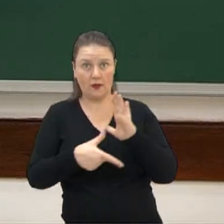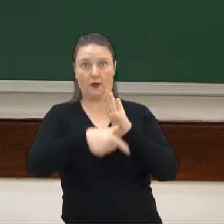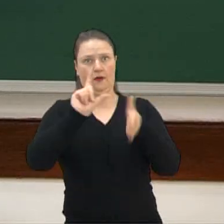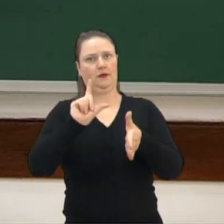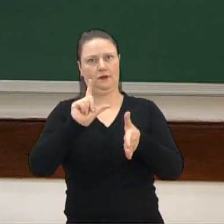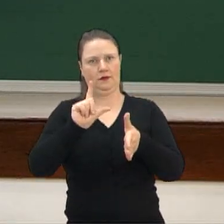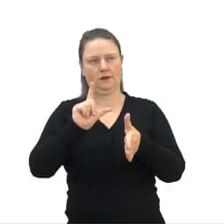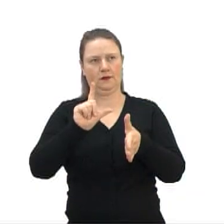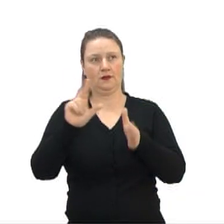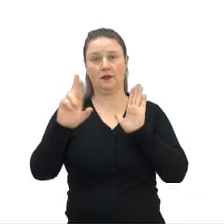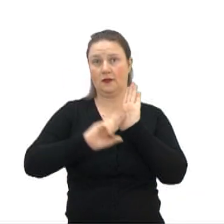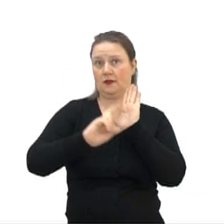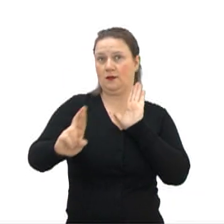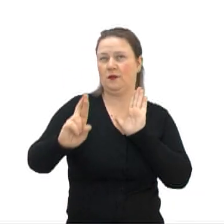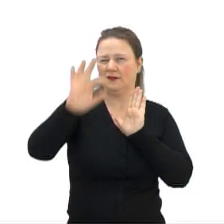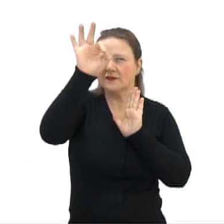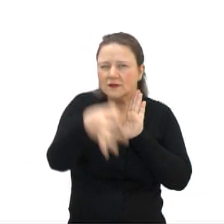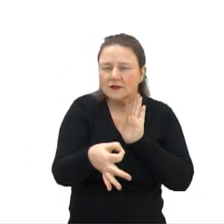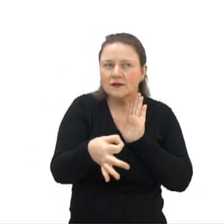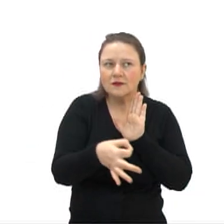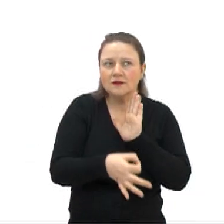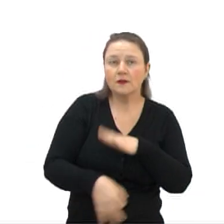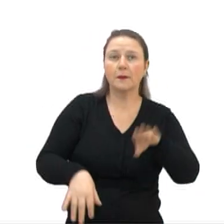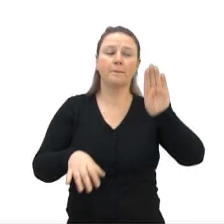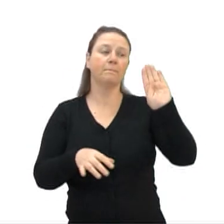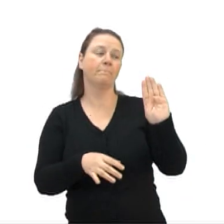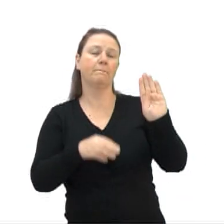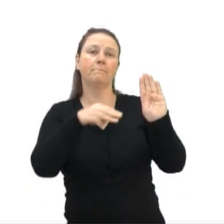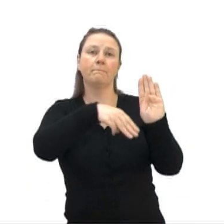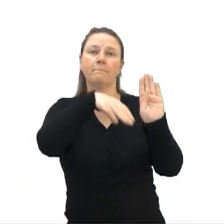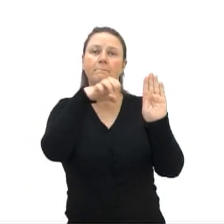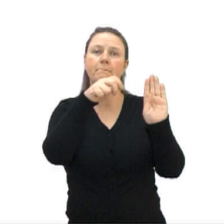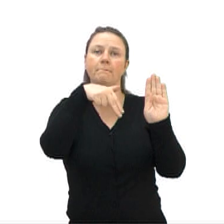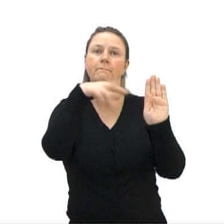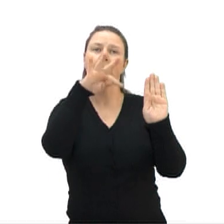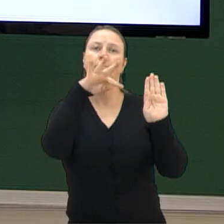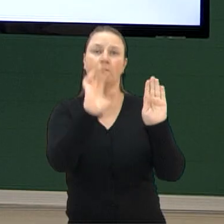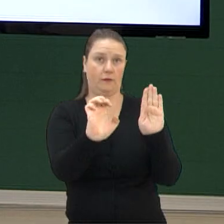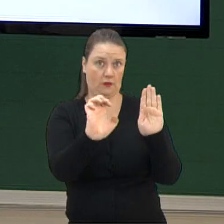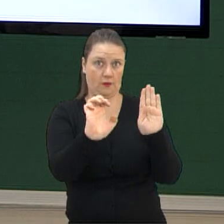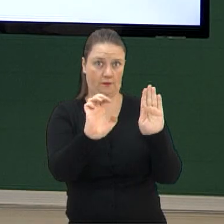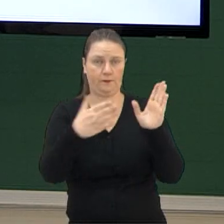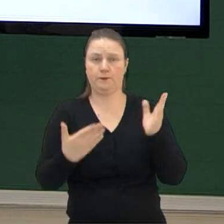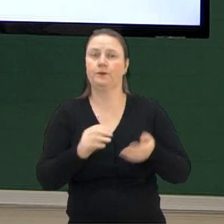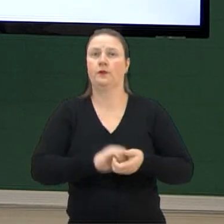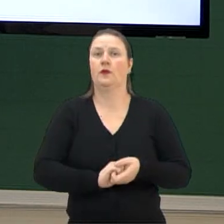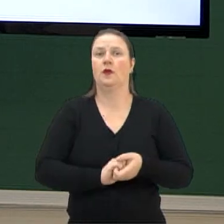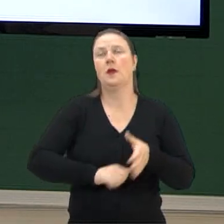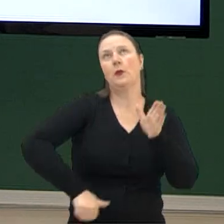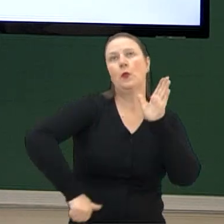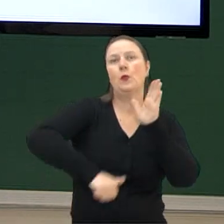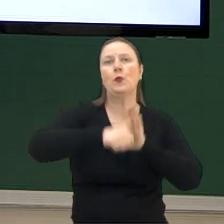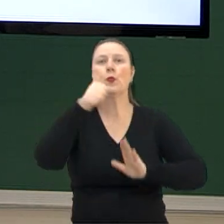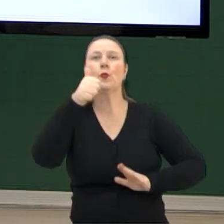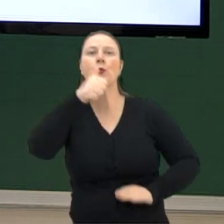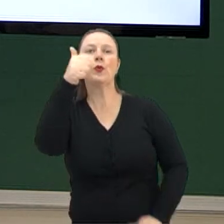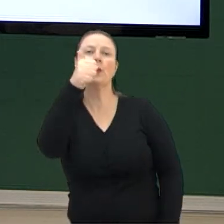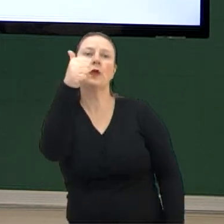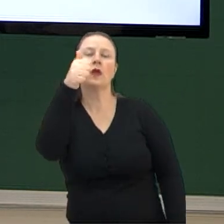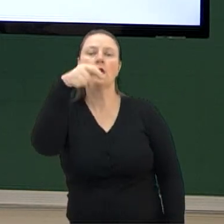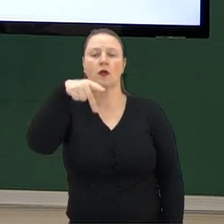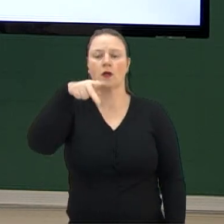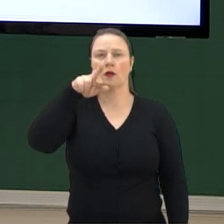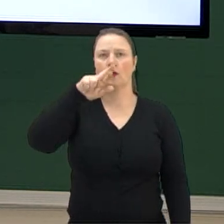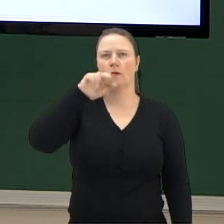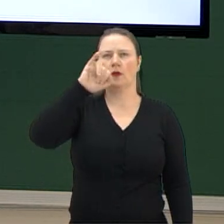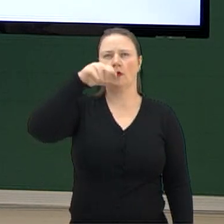principal. Resposta correta, letra B, o mente. Então nós temos lá, primeiramente,